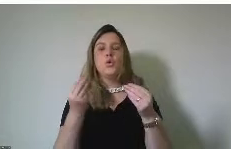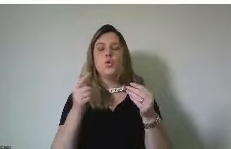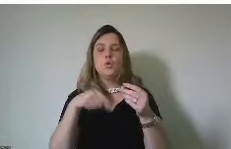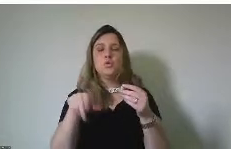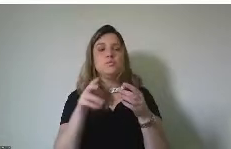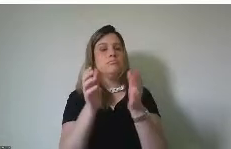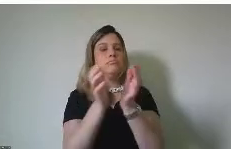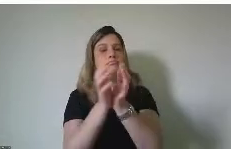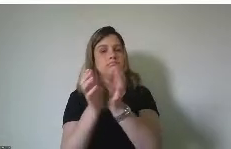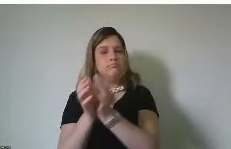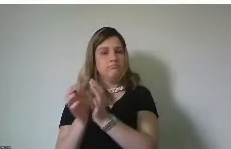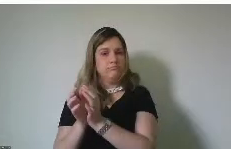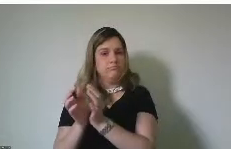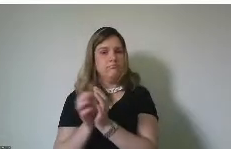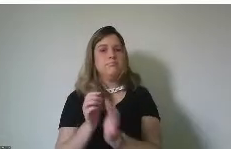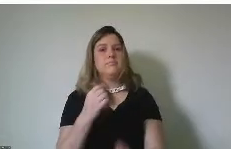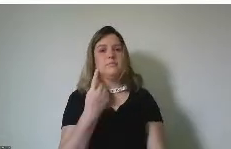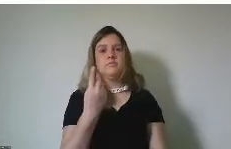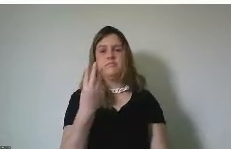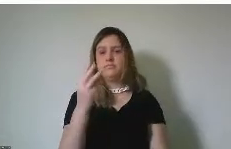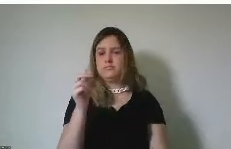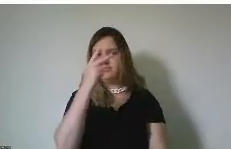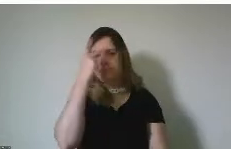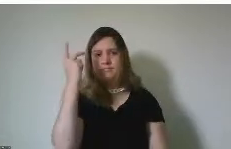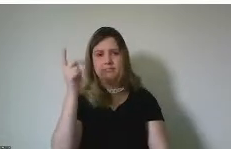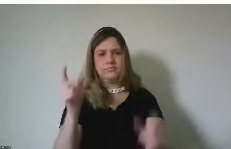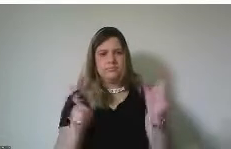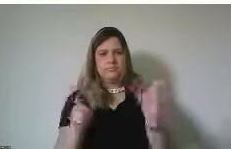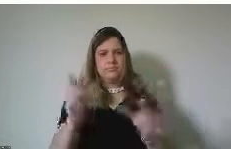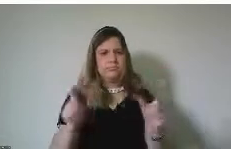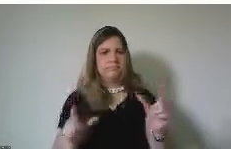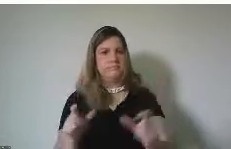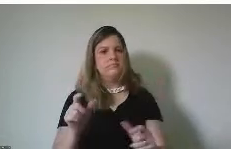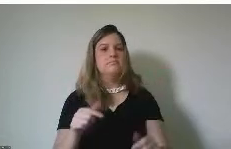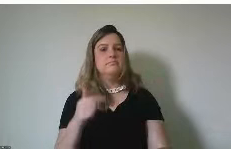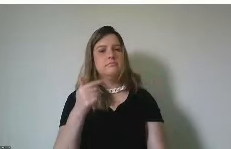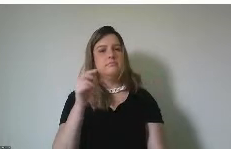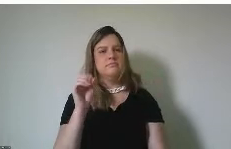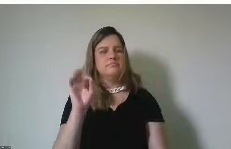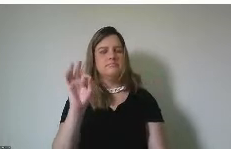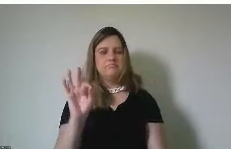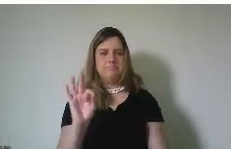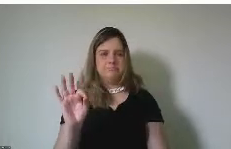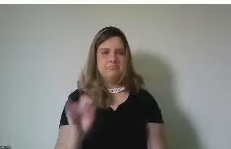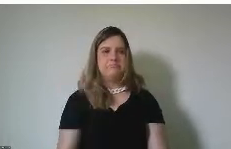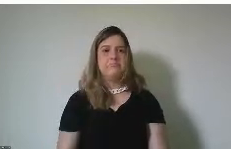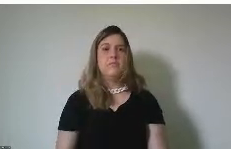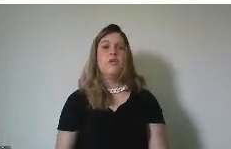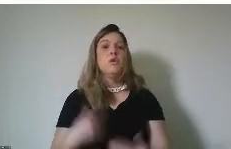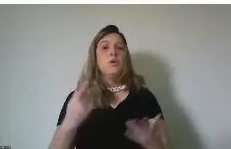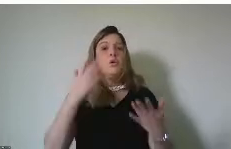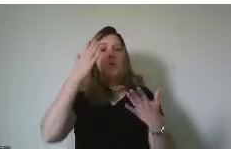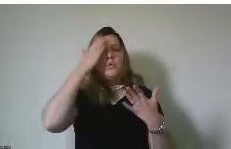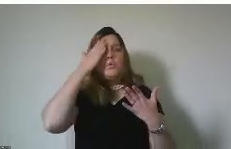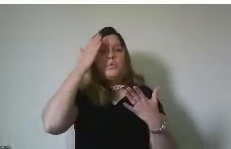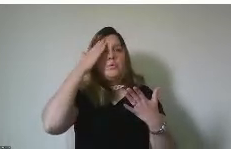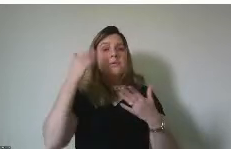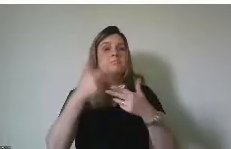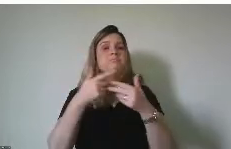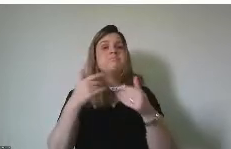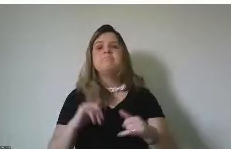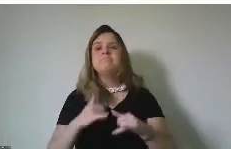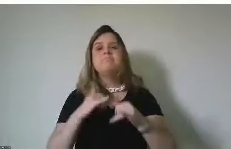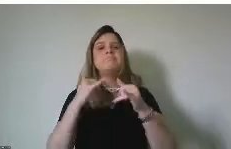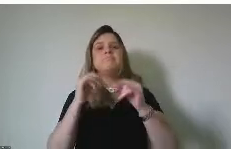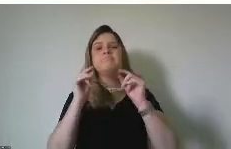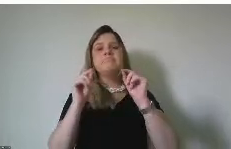pessoas e que atuamos aproximadamente 70 países tá bom que que a gente sabe sobre genética o mundo